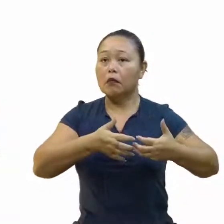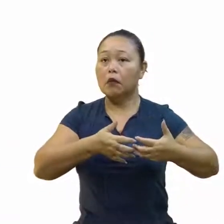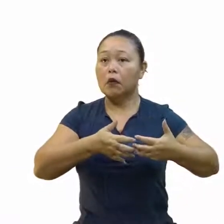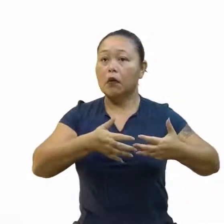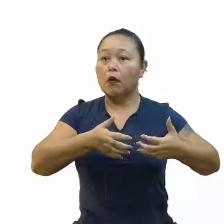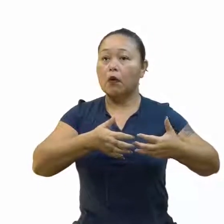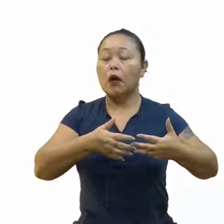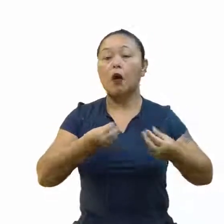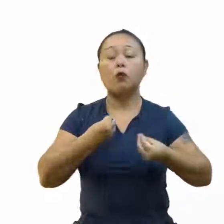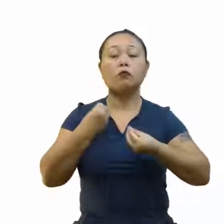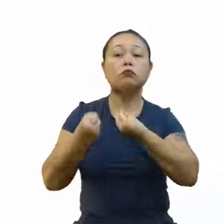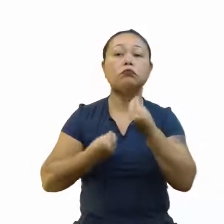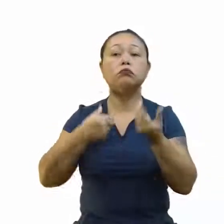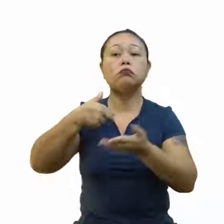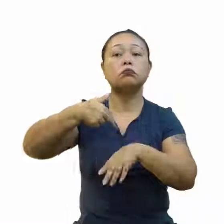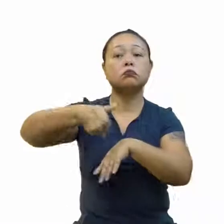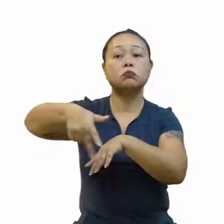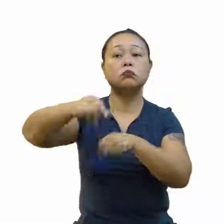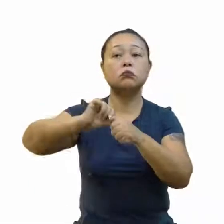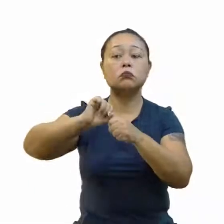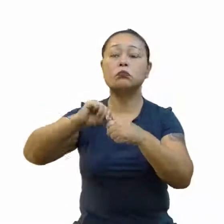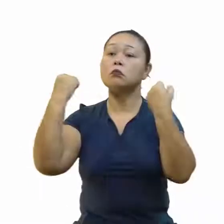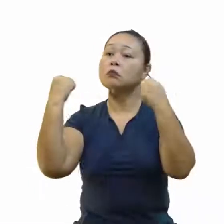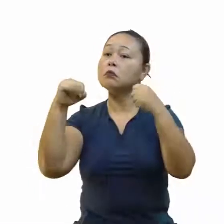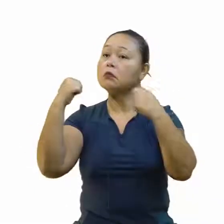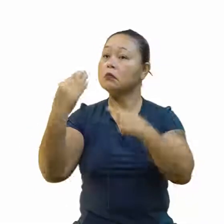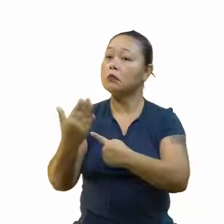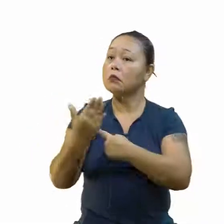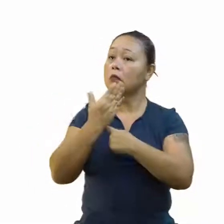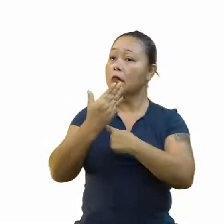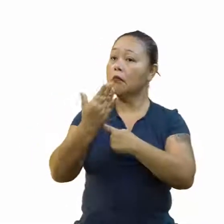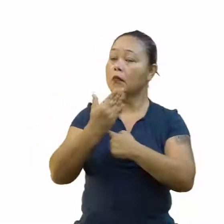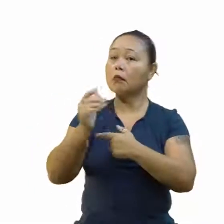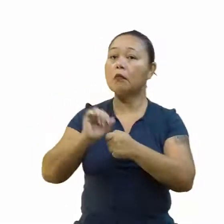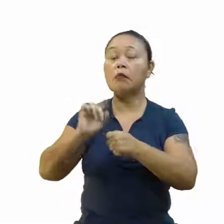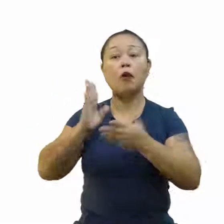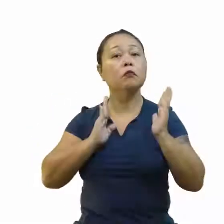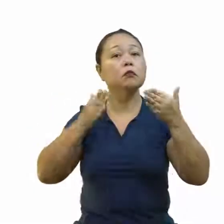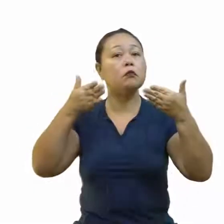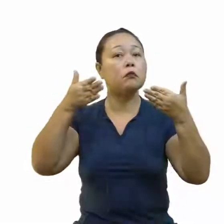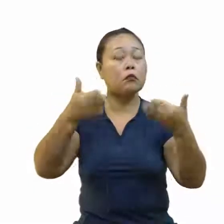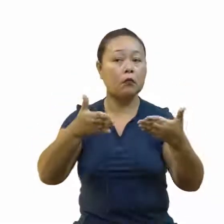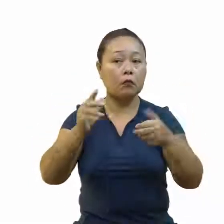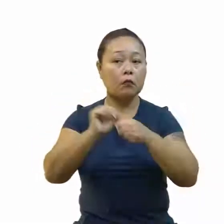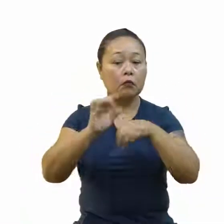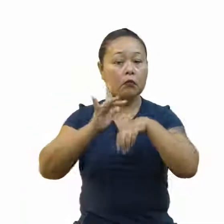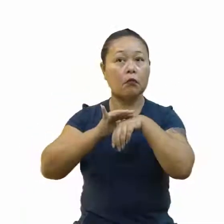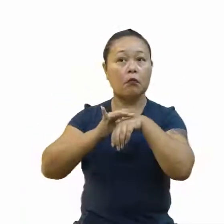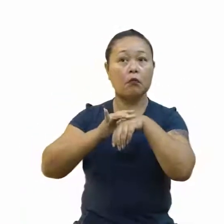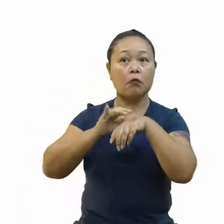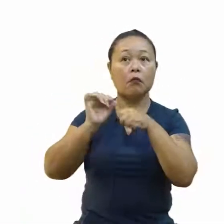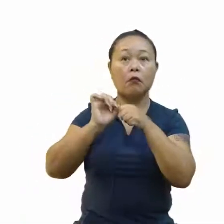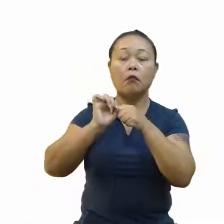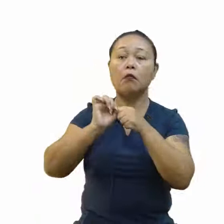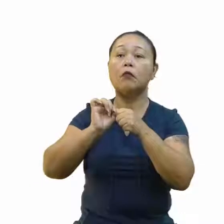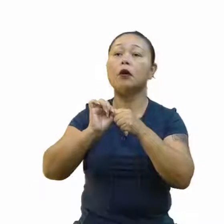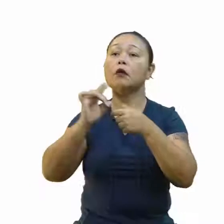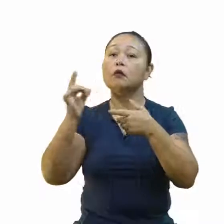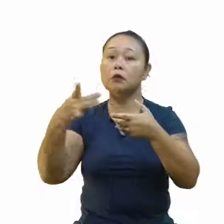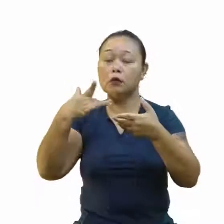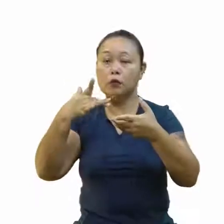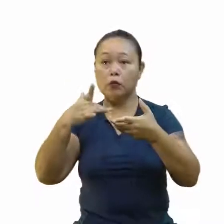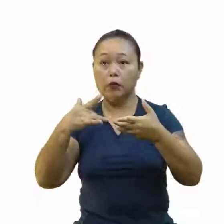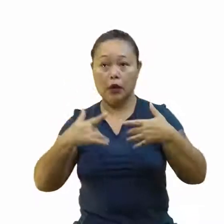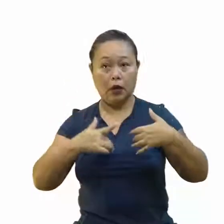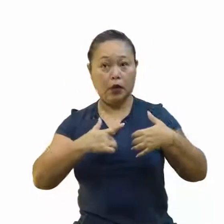lá. Relacionada às doenças, eu vou dar destaque à doença arterial coronariana, que